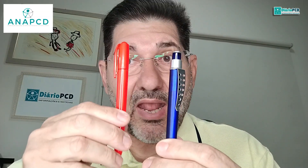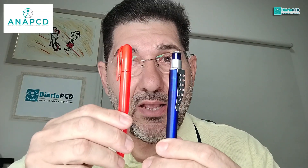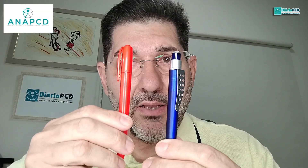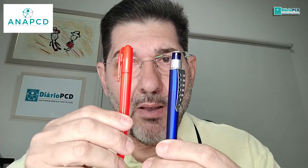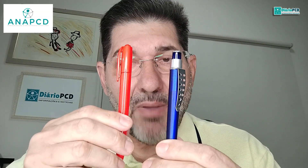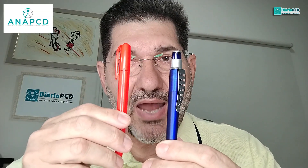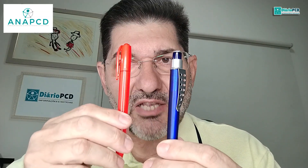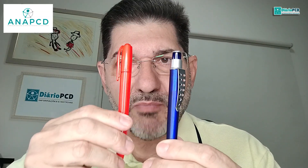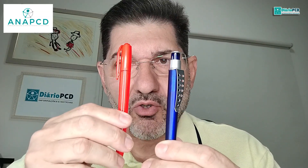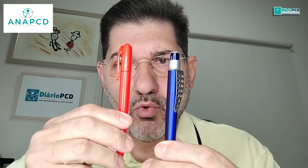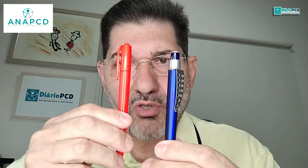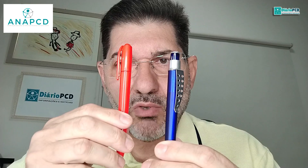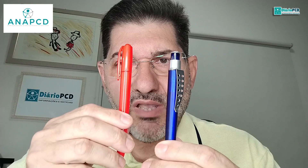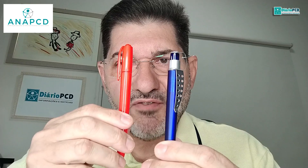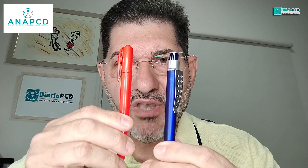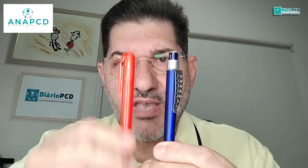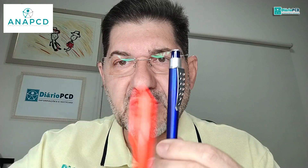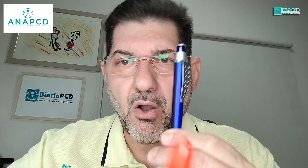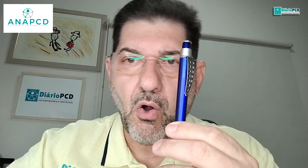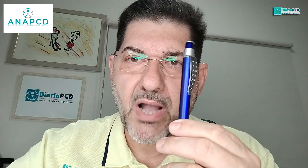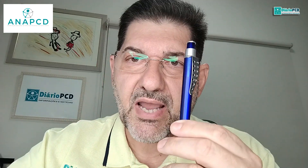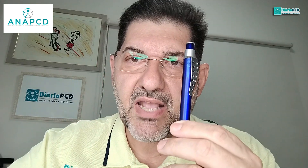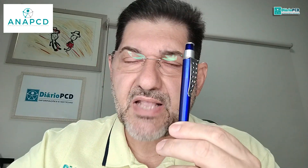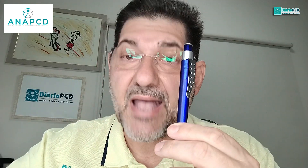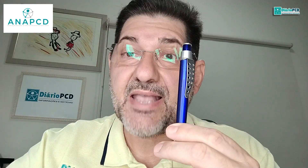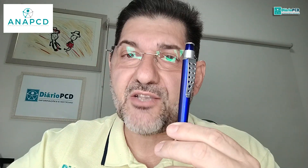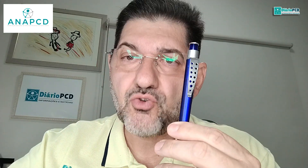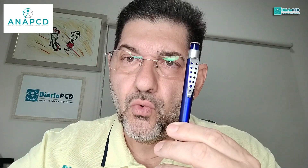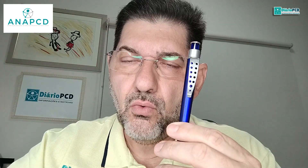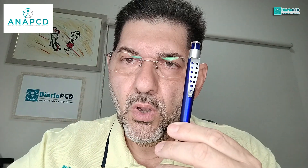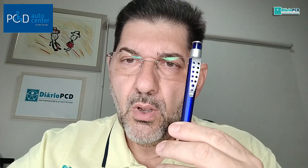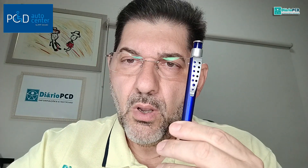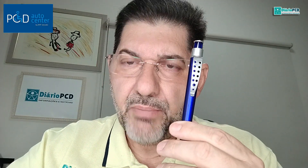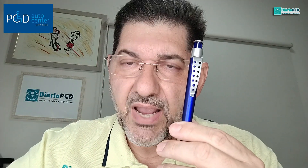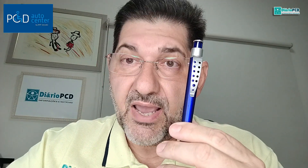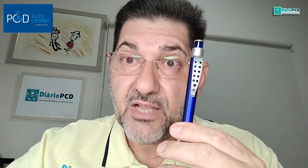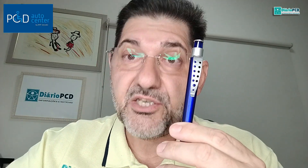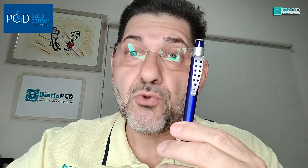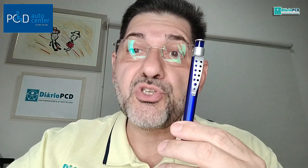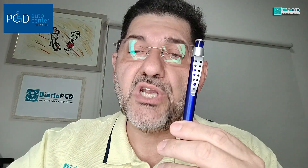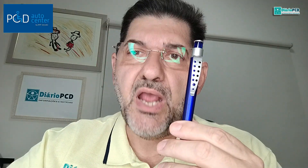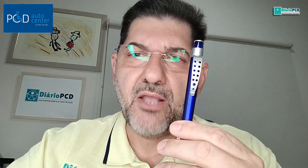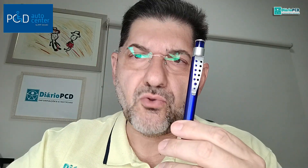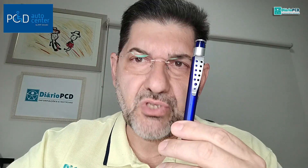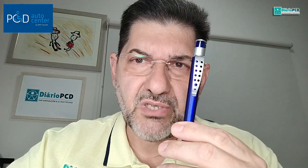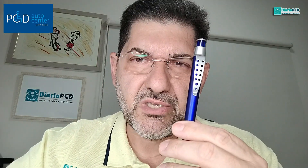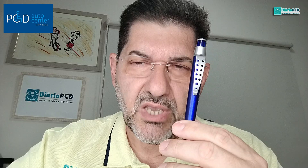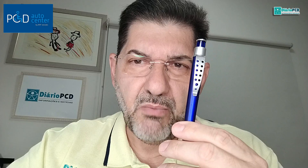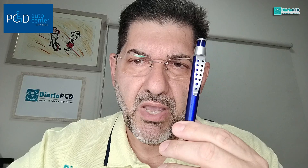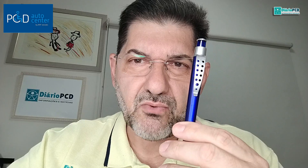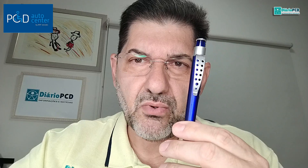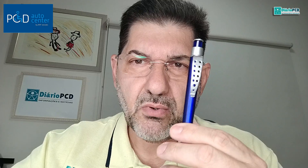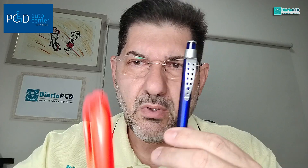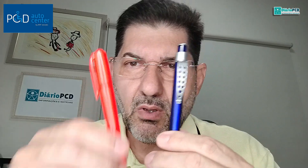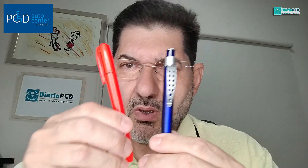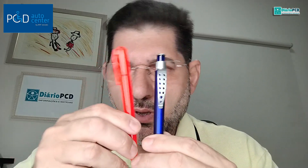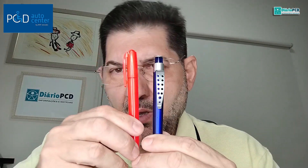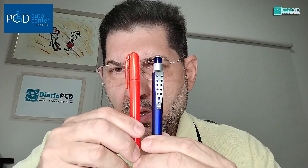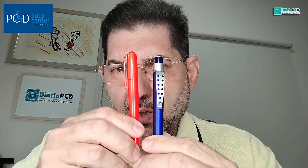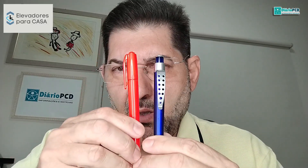que querem para as pessoas com deficiência, ou a canetada azul para garantir os direitos desse